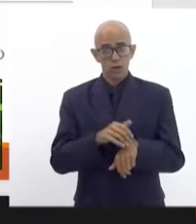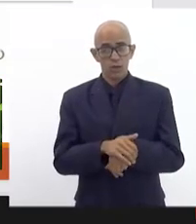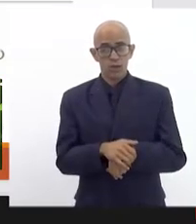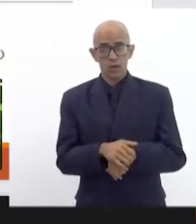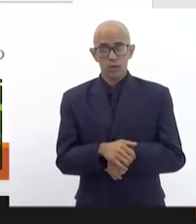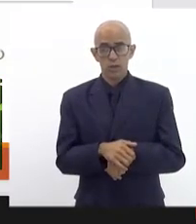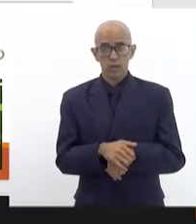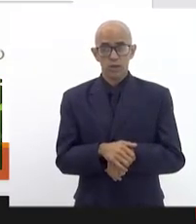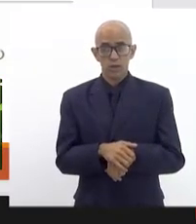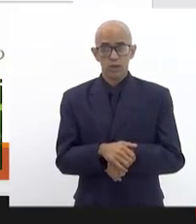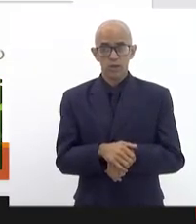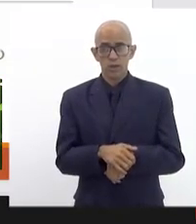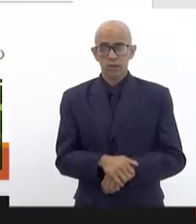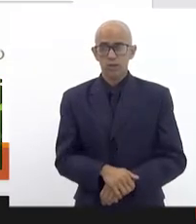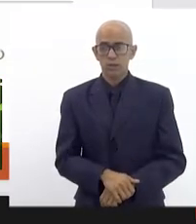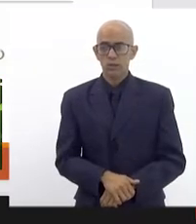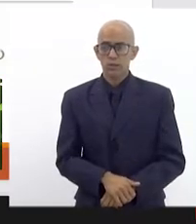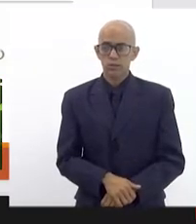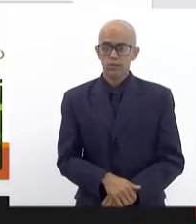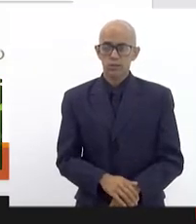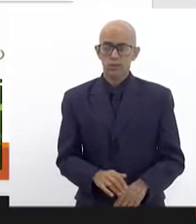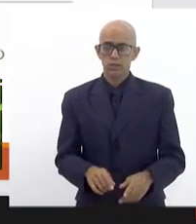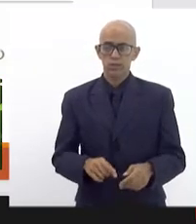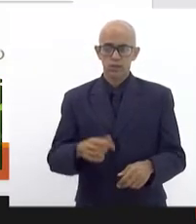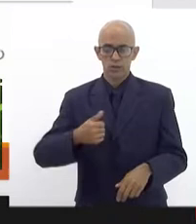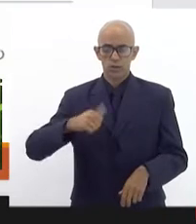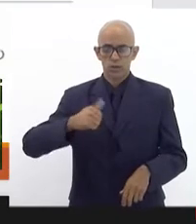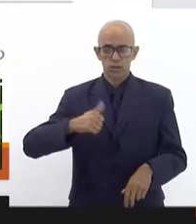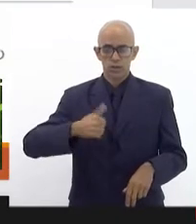lei do deputado Gustavo Tutuca para analisar ele, o